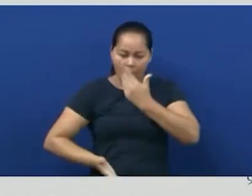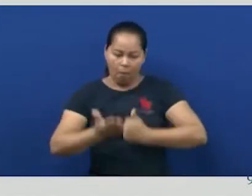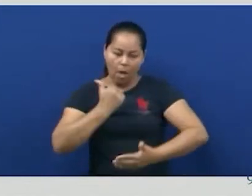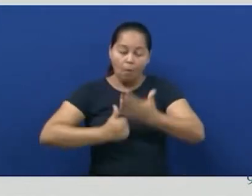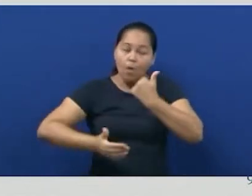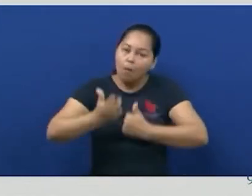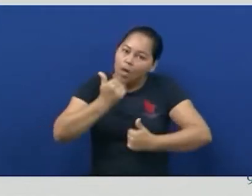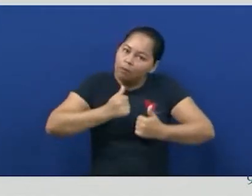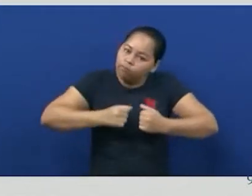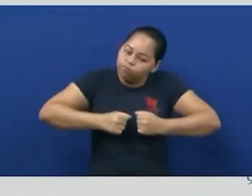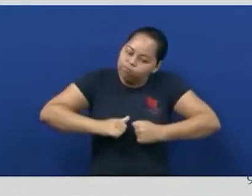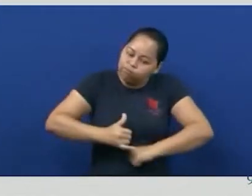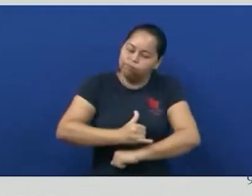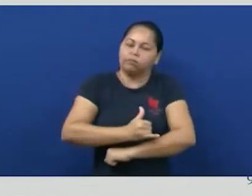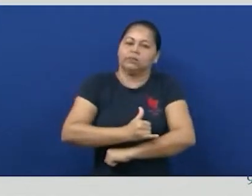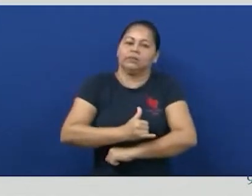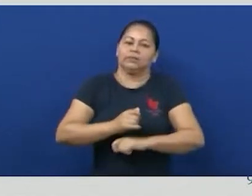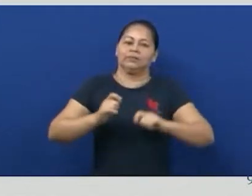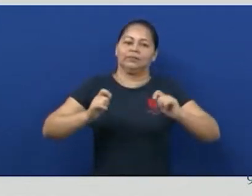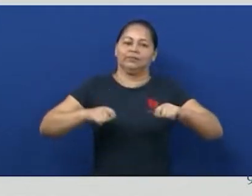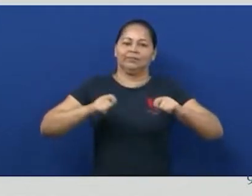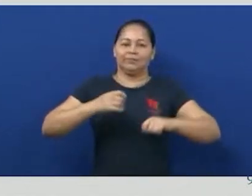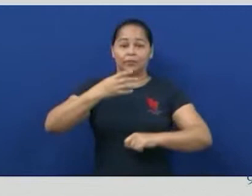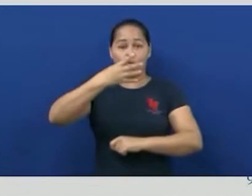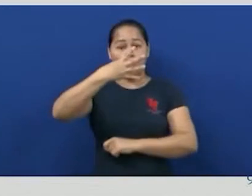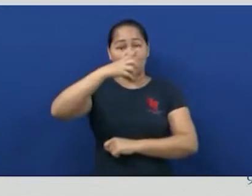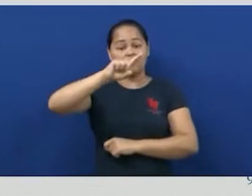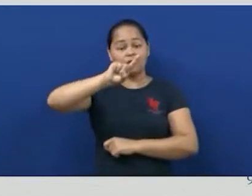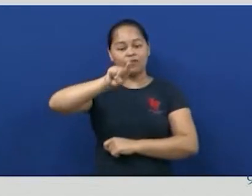alimentação, eu tenho o equivalente a